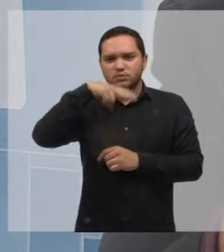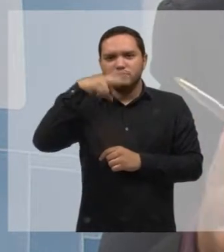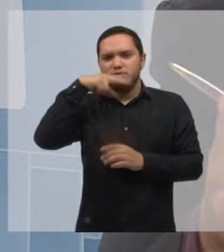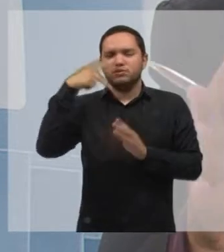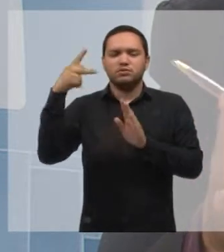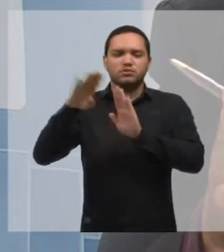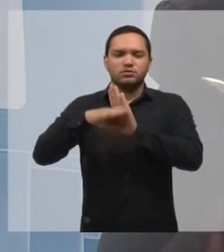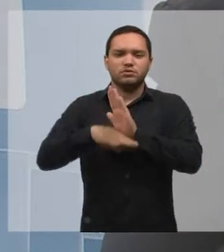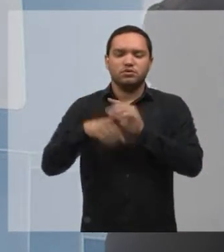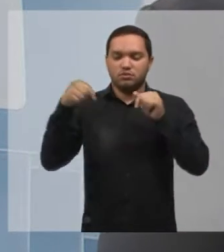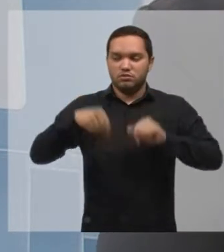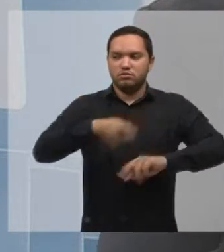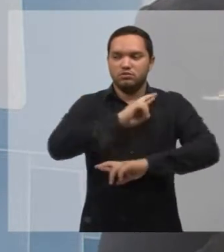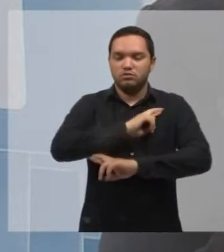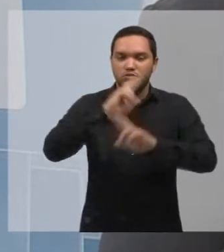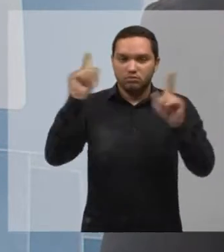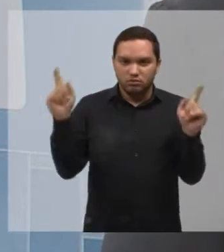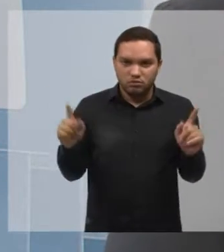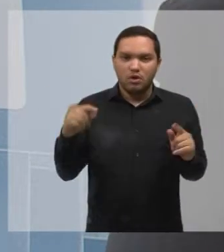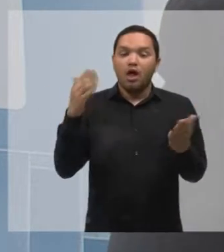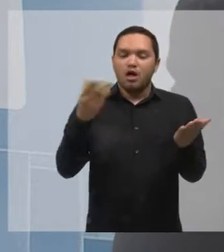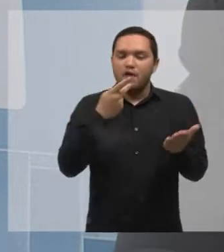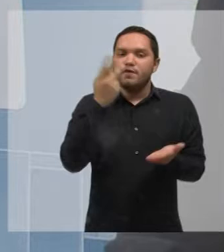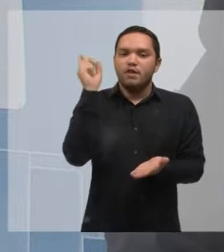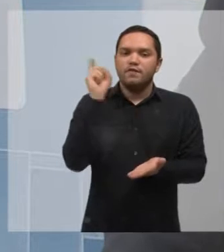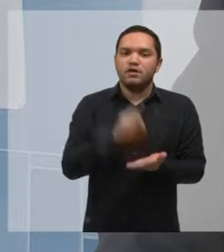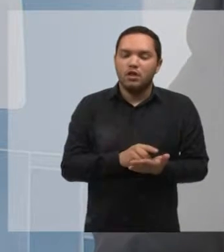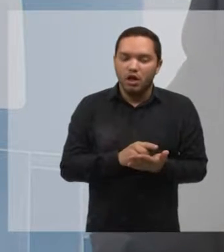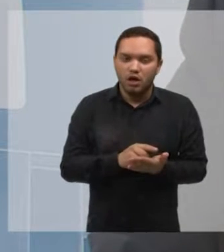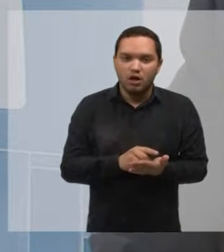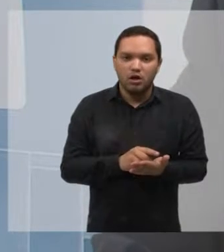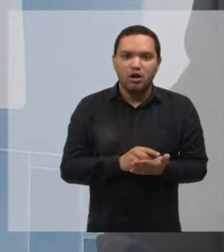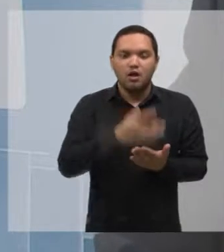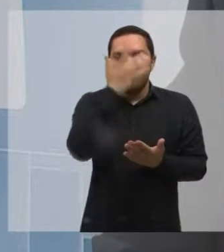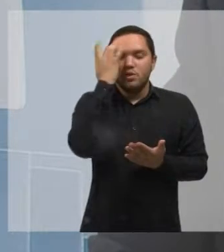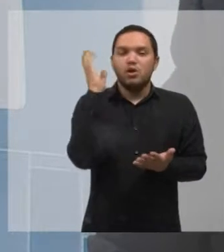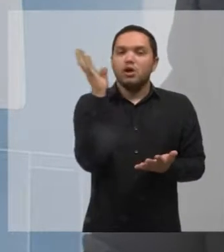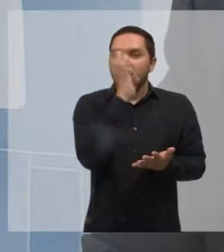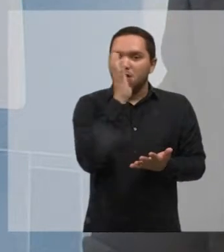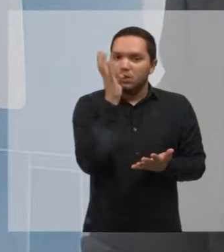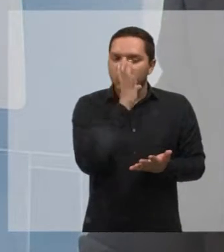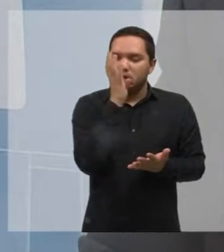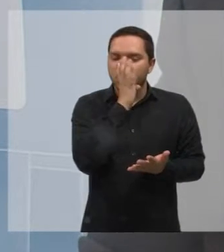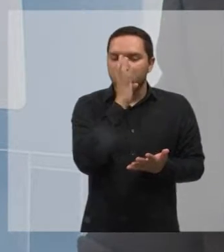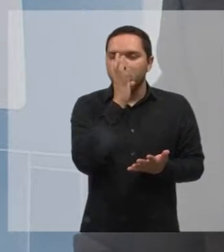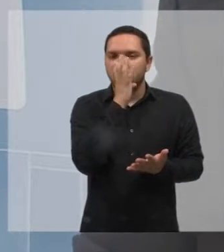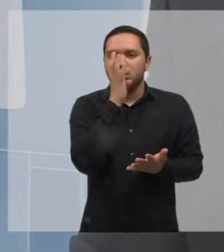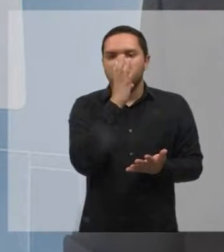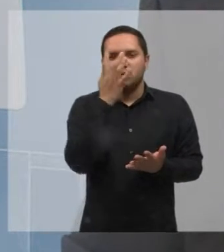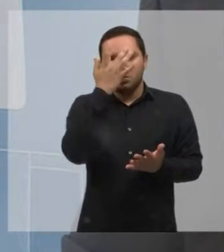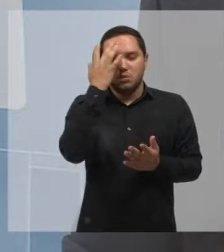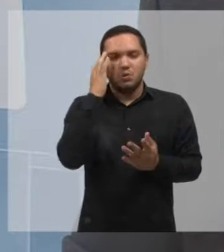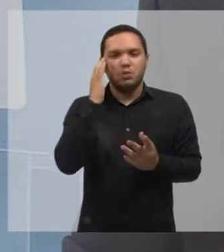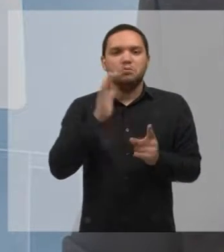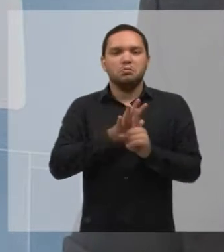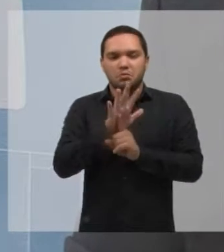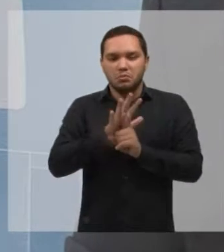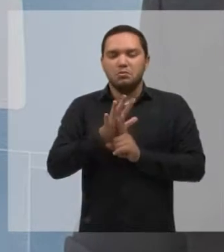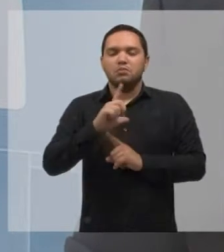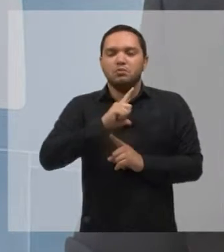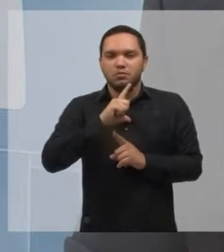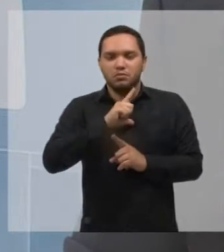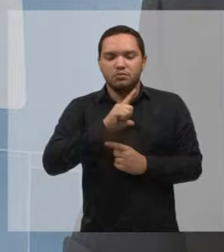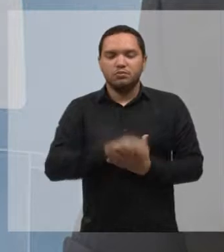pauta. Aqui não. Aqui o programa pela ordem ele é muito verdadeiro. Ele tem uma audiência muito grande justamente por isso. É um programa vivo. A gente vai fazendo de acordo